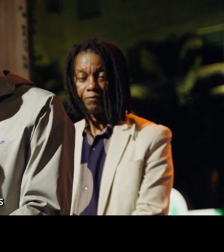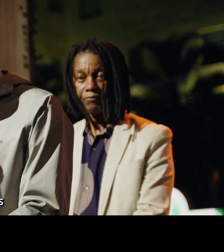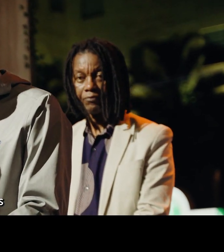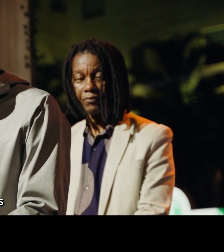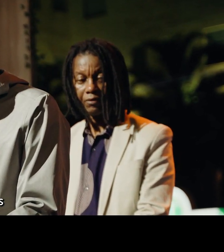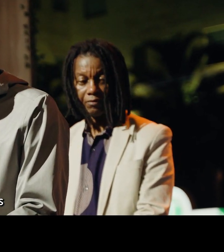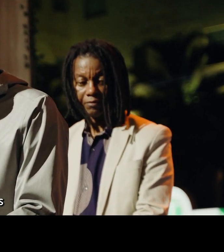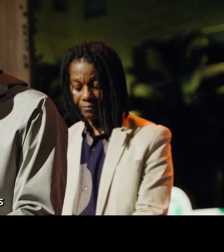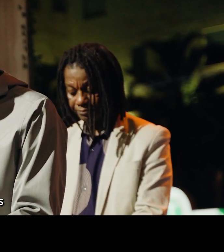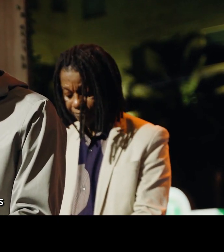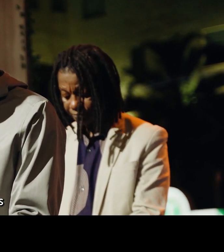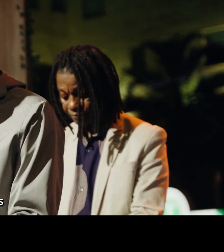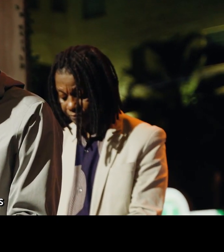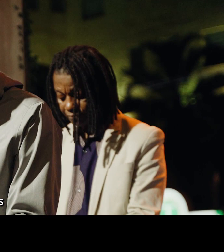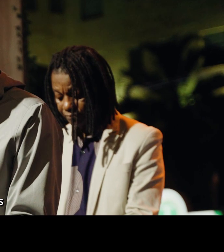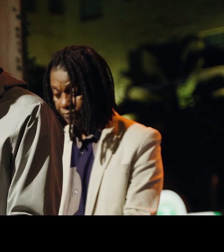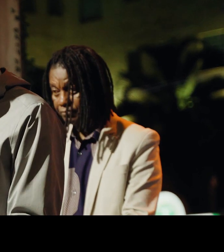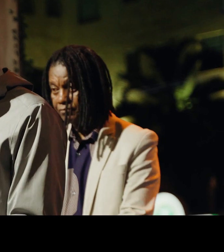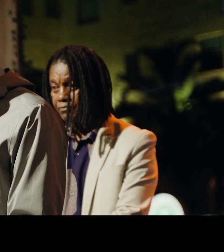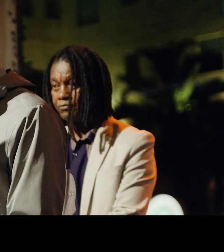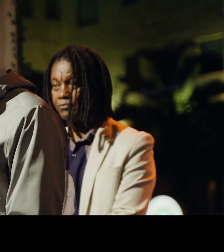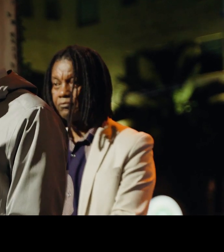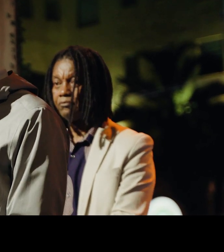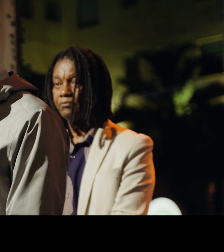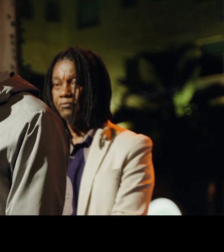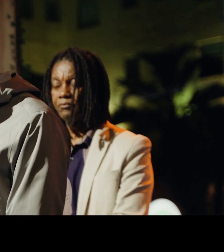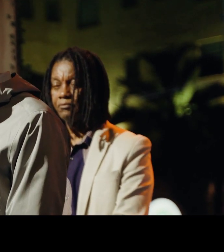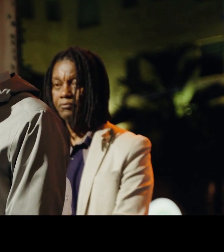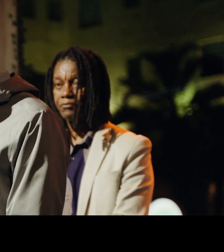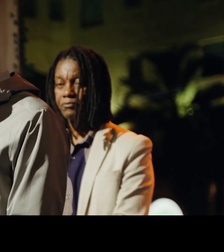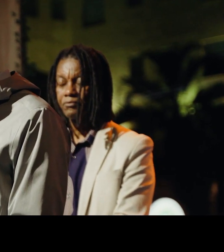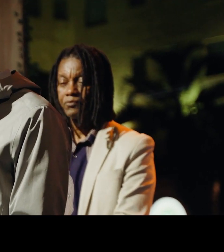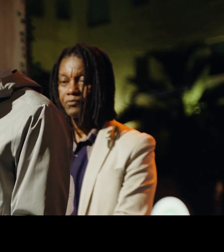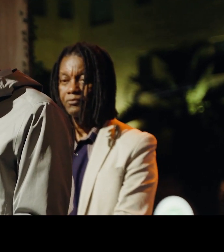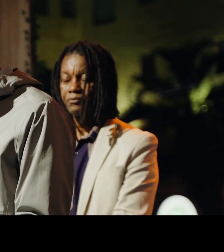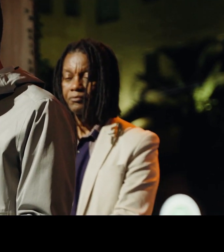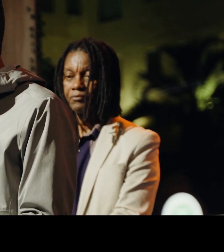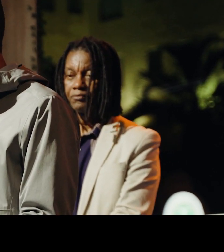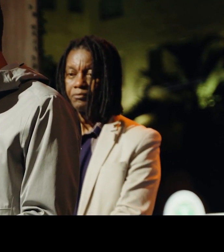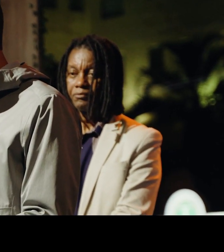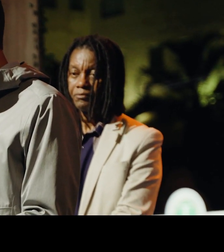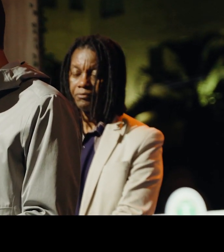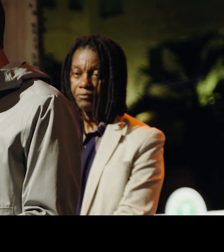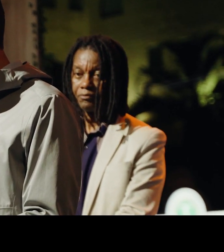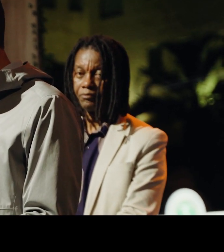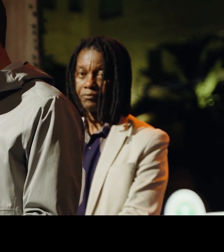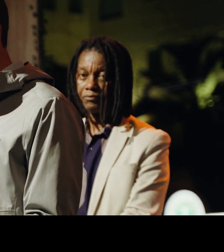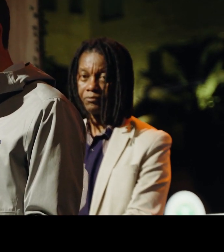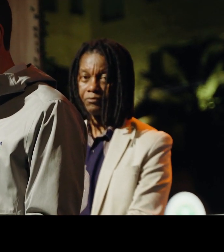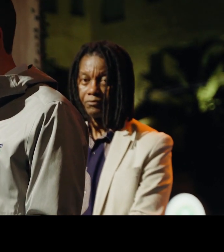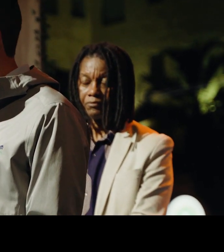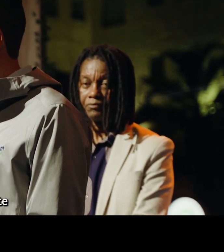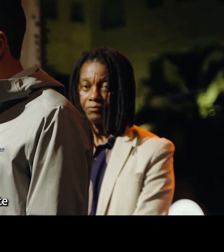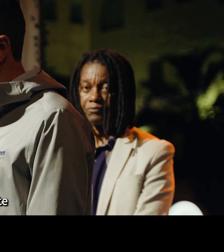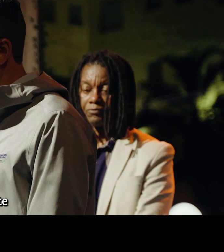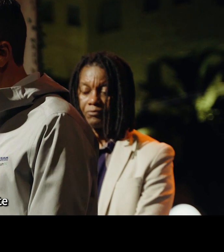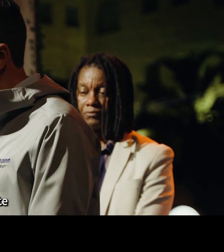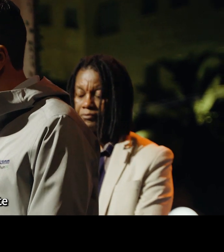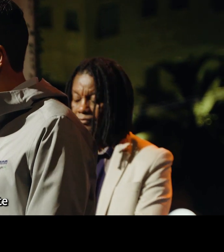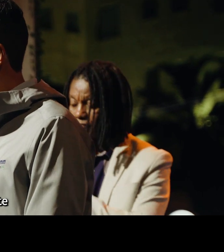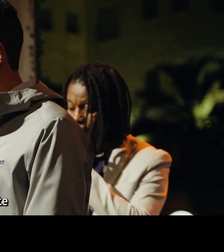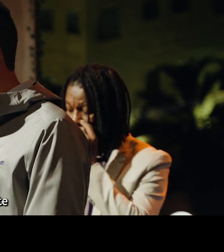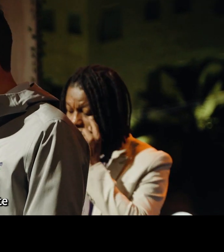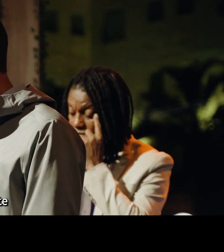Cria conexões verdadeiras entre aqueles que escrevem e aqueles que amam a leitura. Uma forma